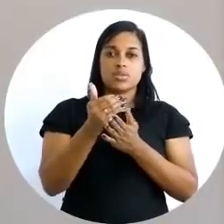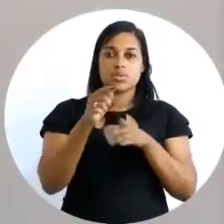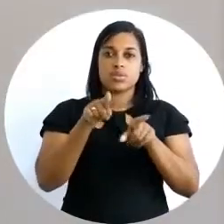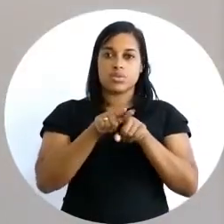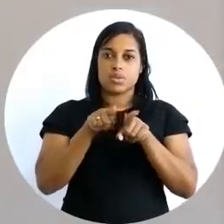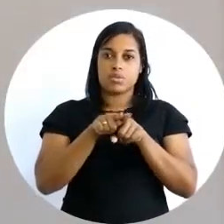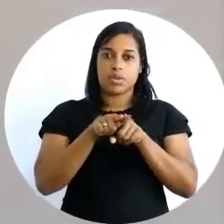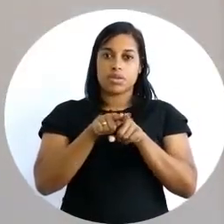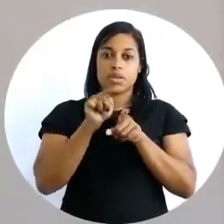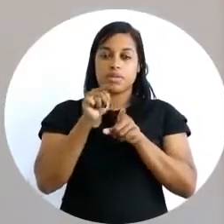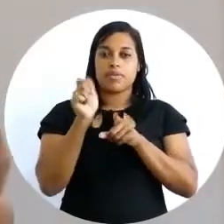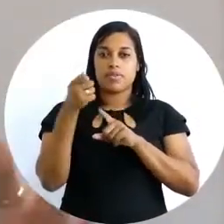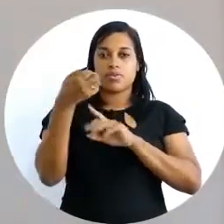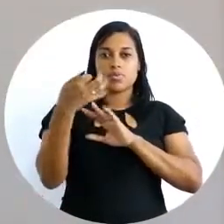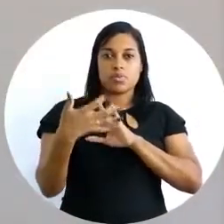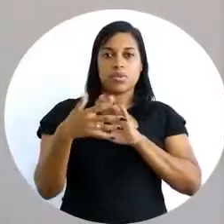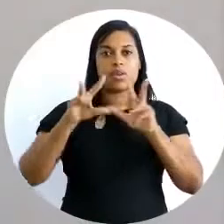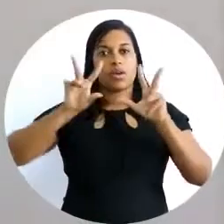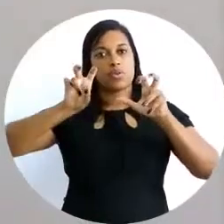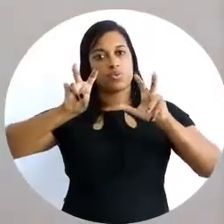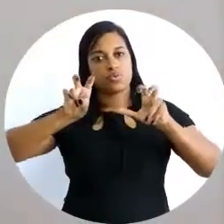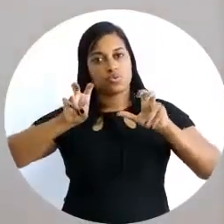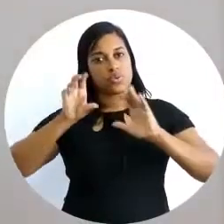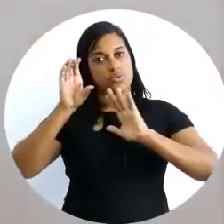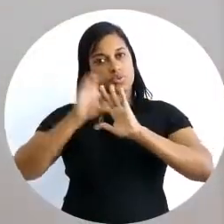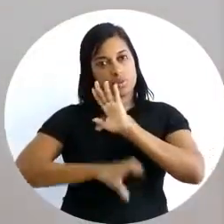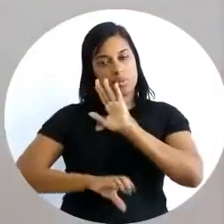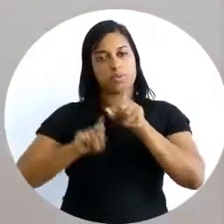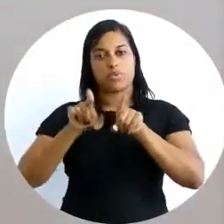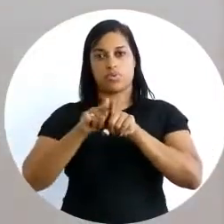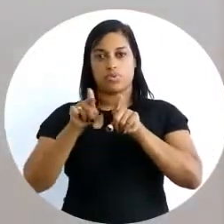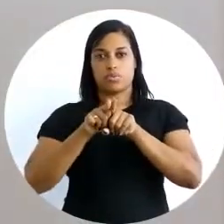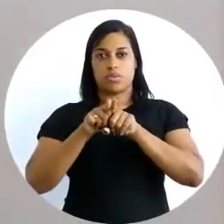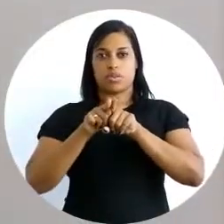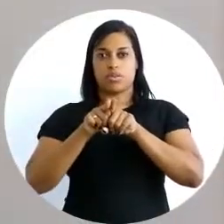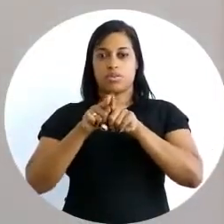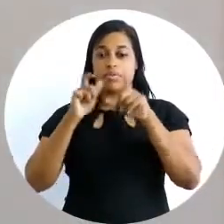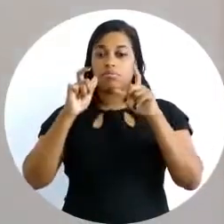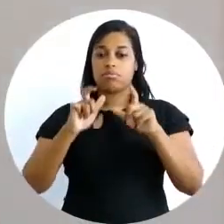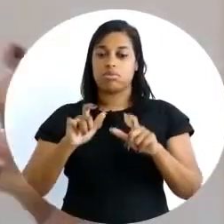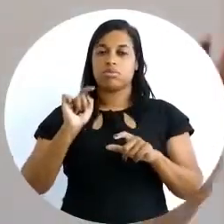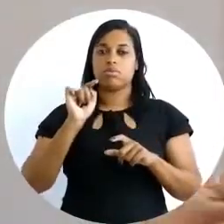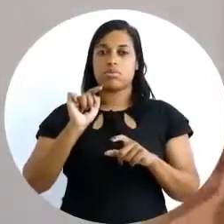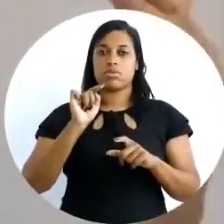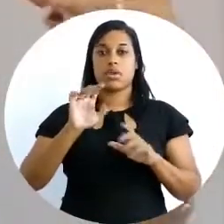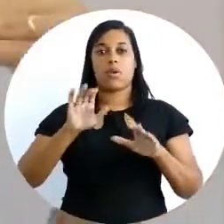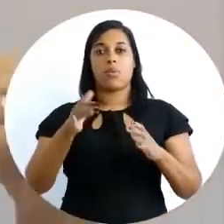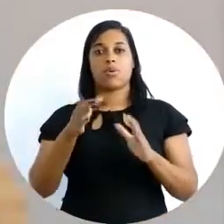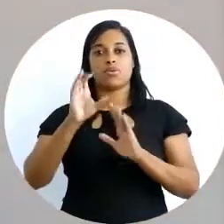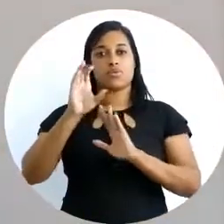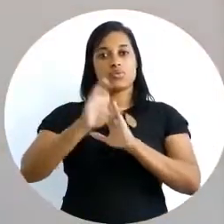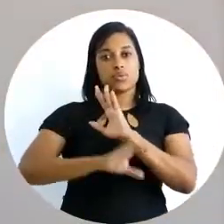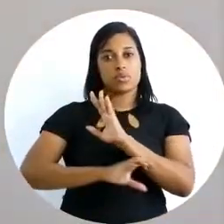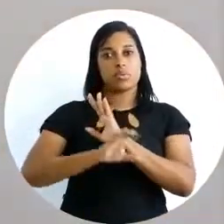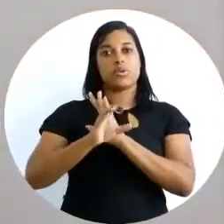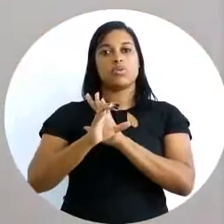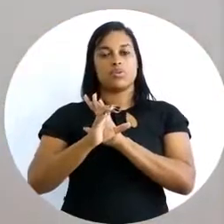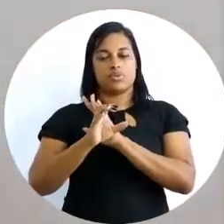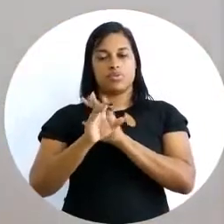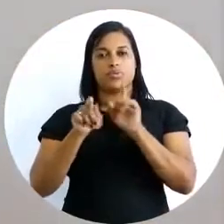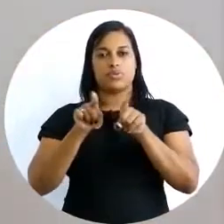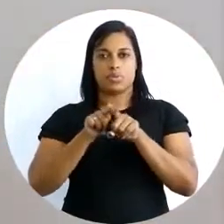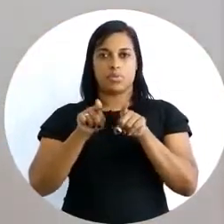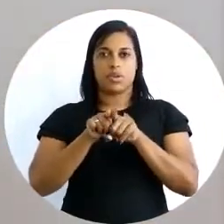publicação e ele vai dizer os títulos dos capítulos e vai localizar quais são esses capítulos ao longo da